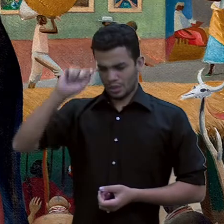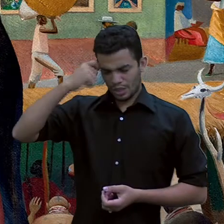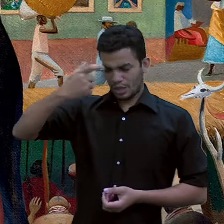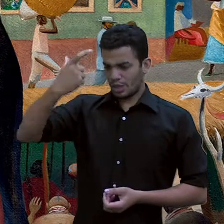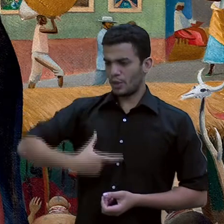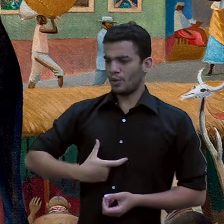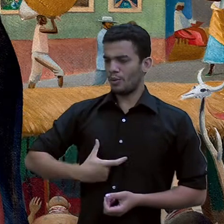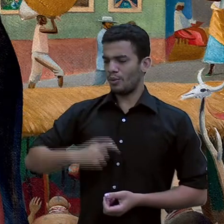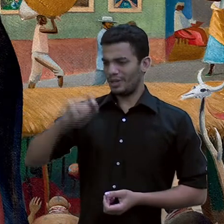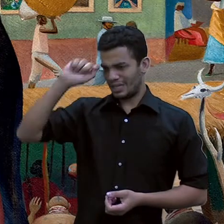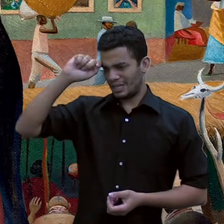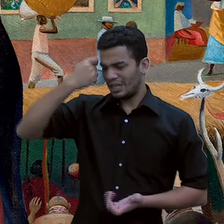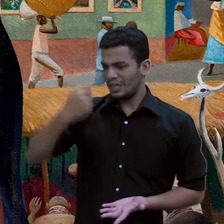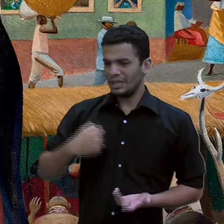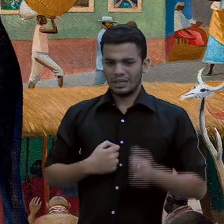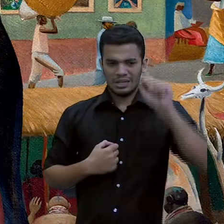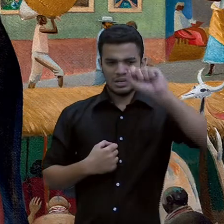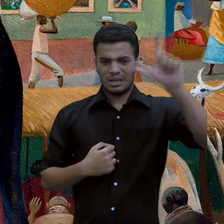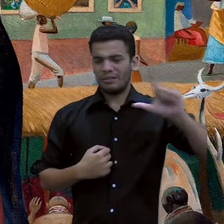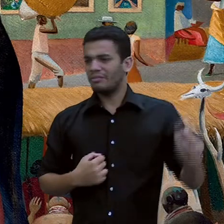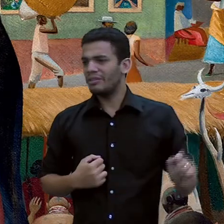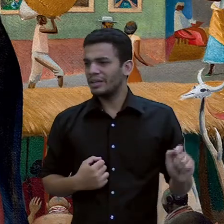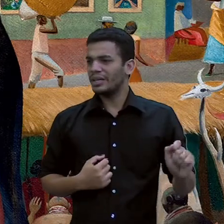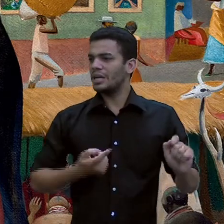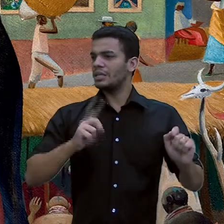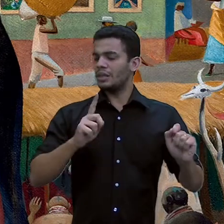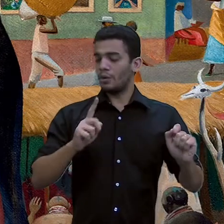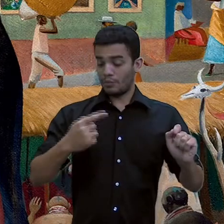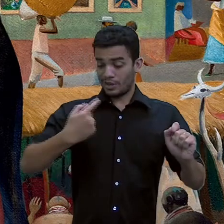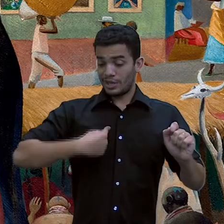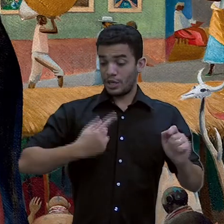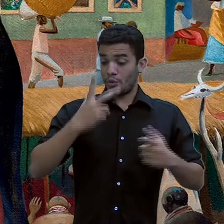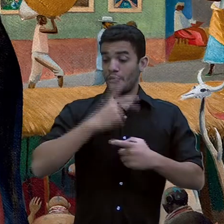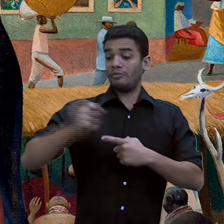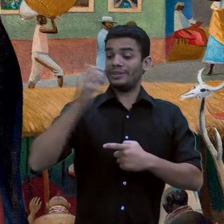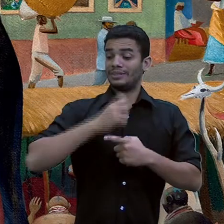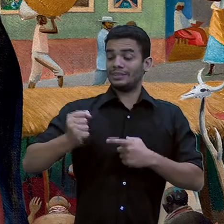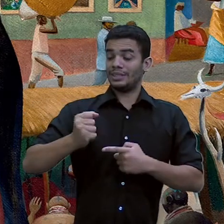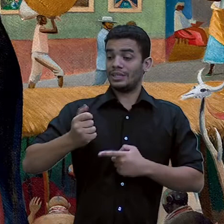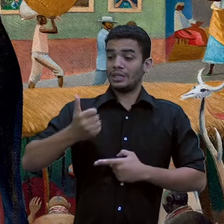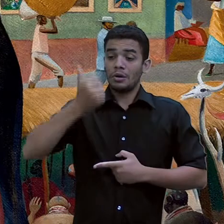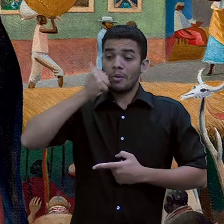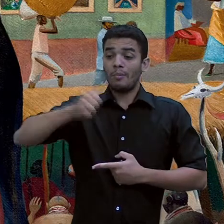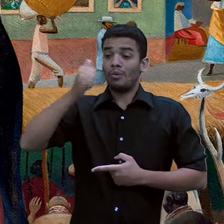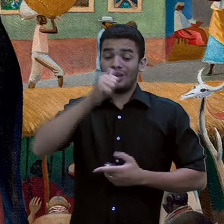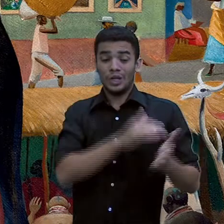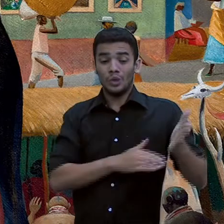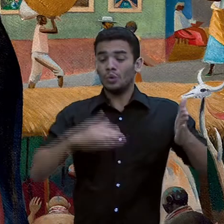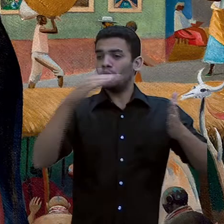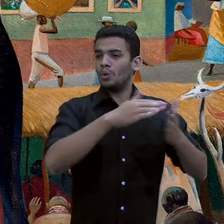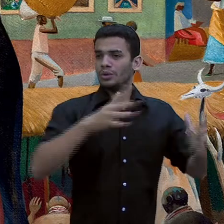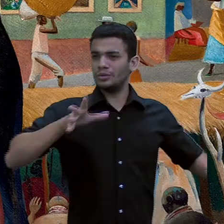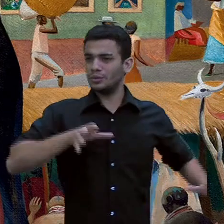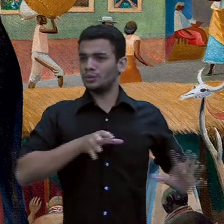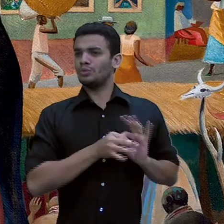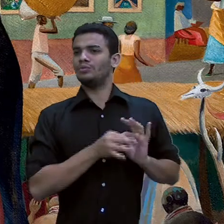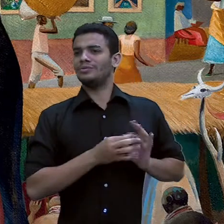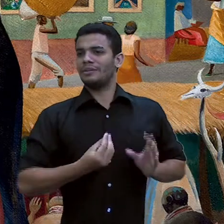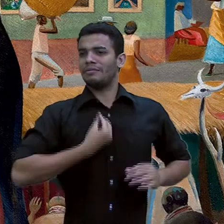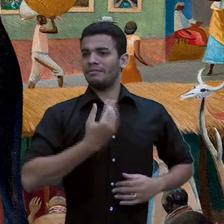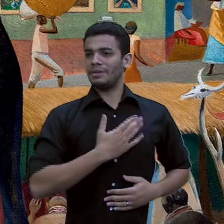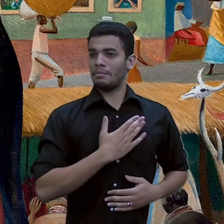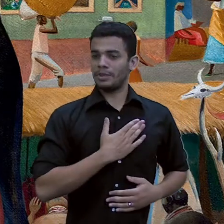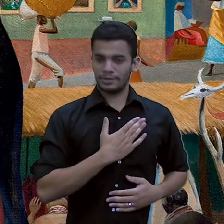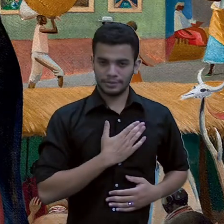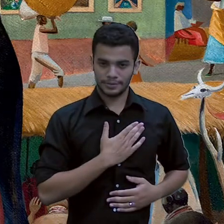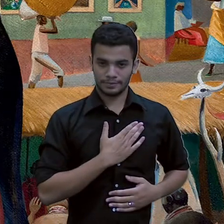todos. Vamos desconstruir muros. O meu direito começa onde o seu termina. E nós temos que nos